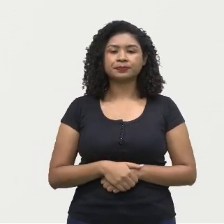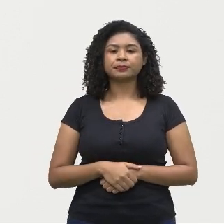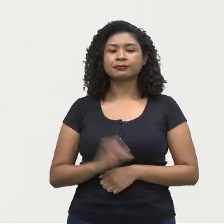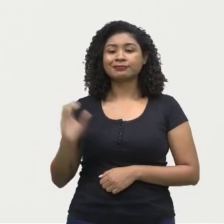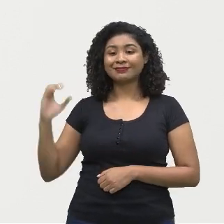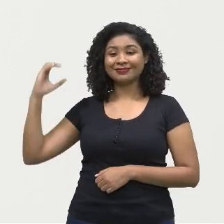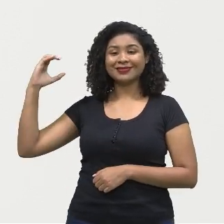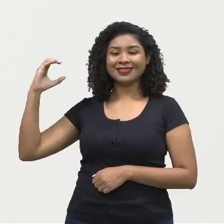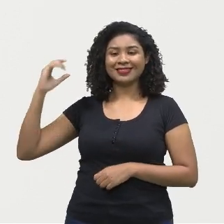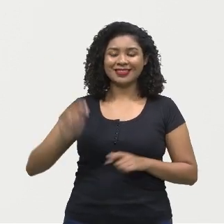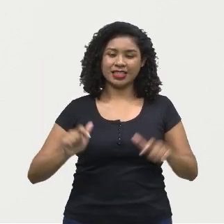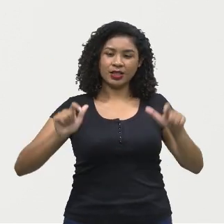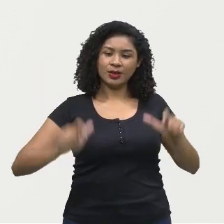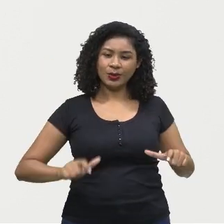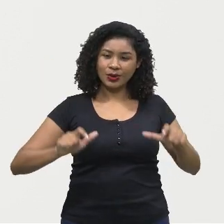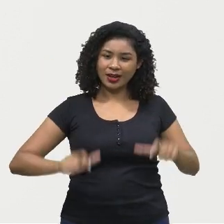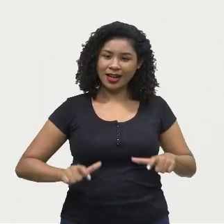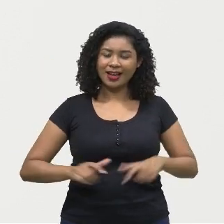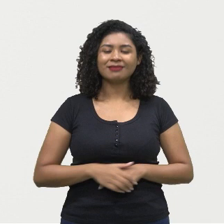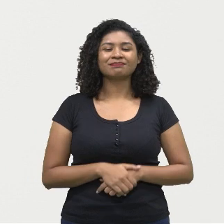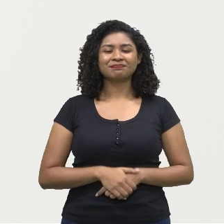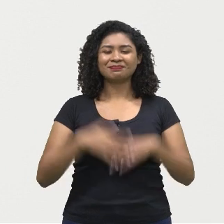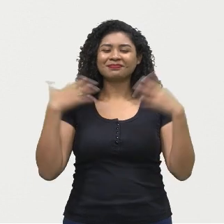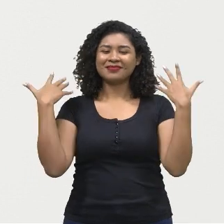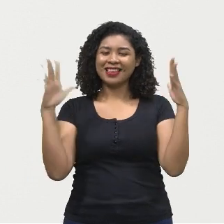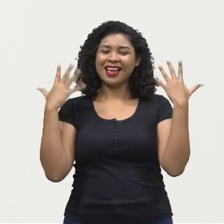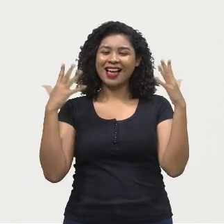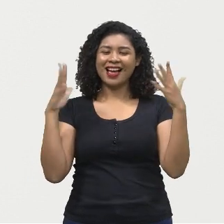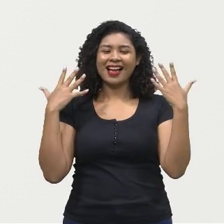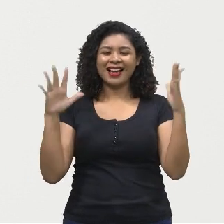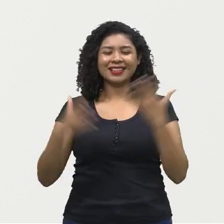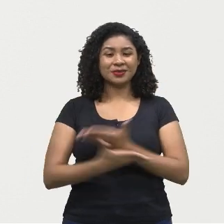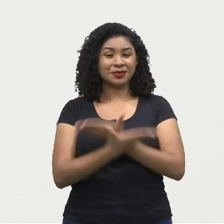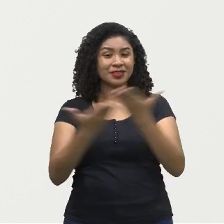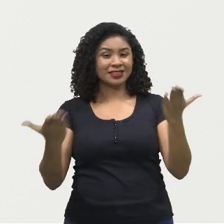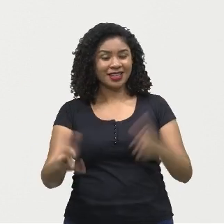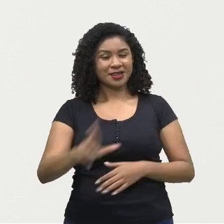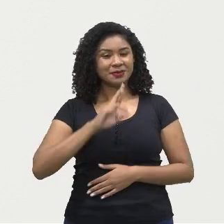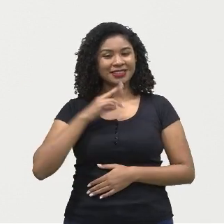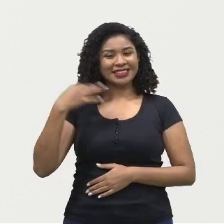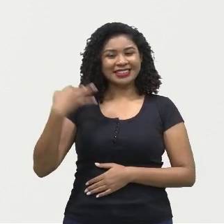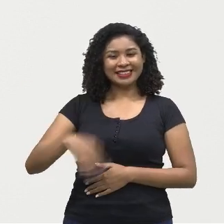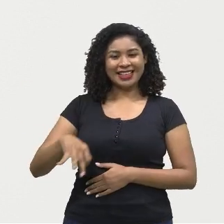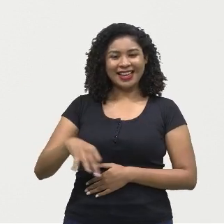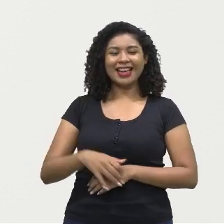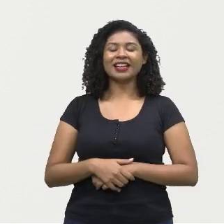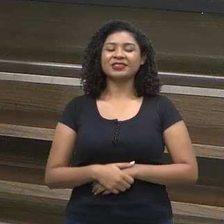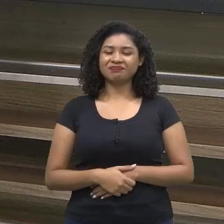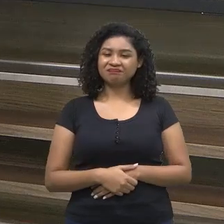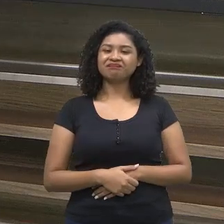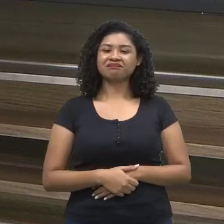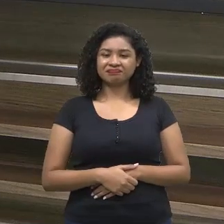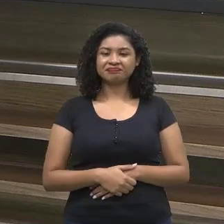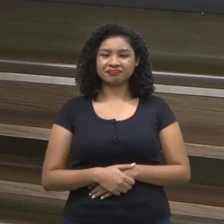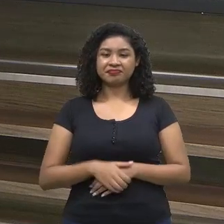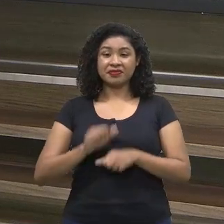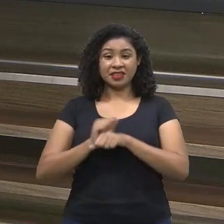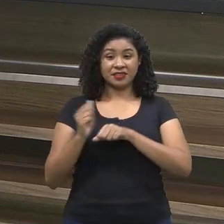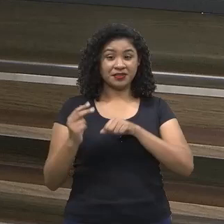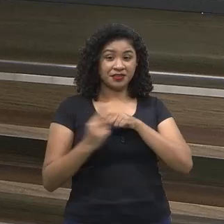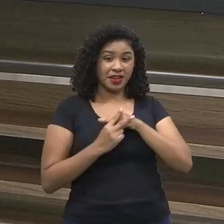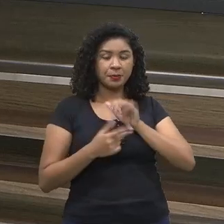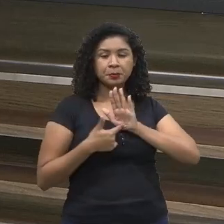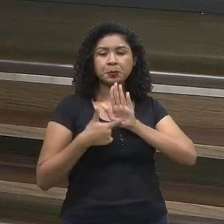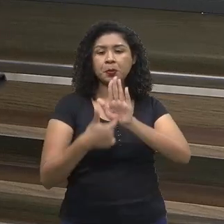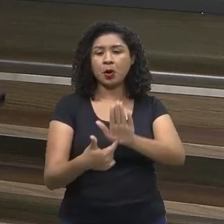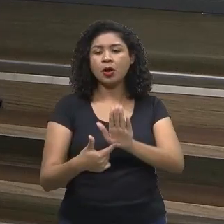Letra C, de lugar. Parabéns àqueles que acertaram, não é? Isso mesmo, o advérbio, ele